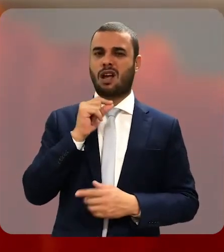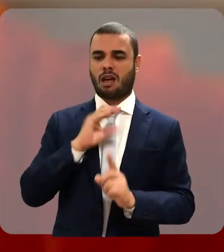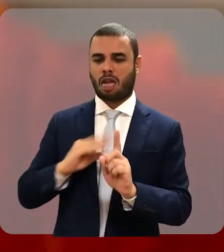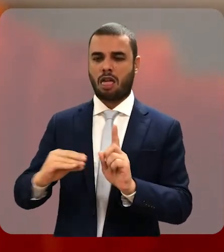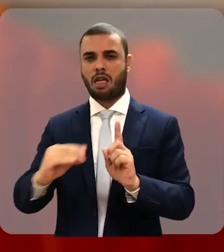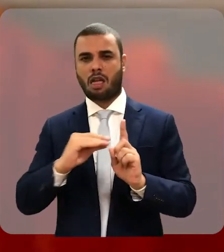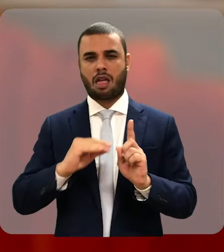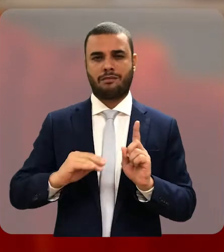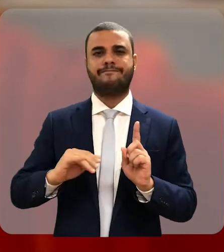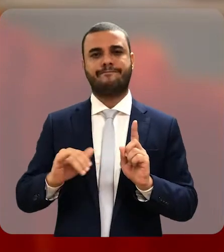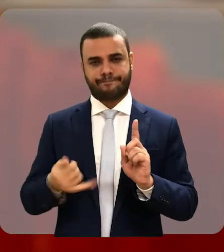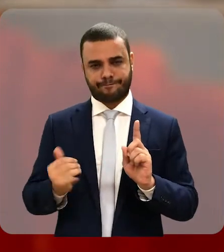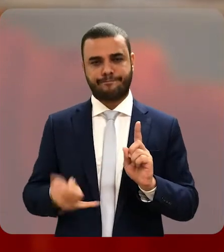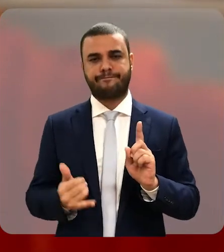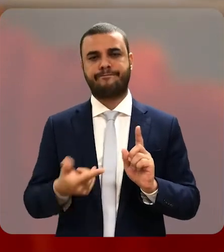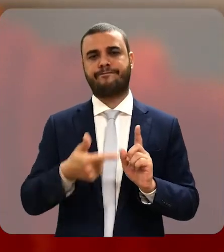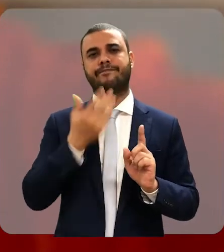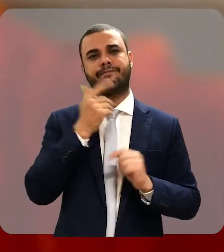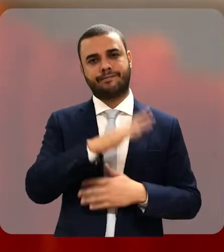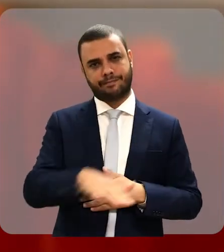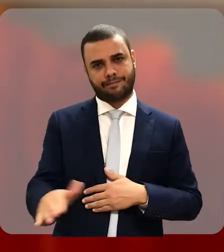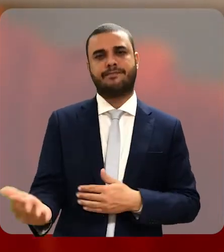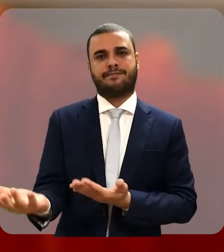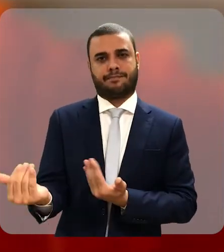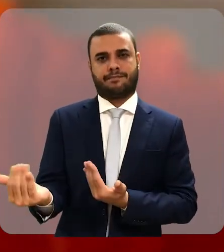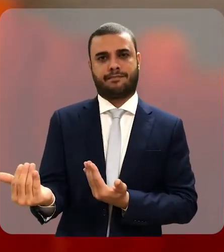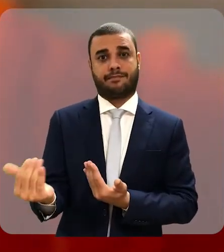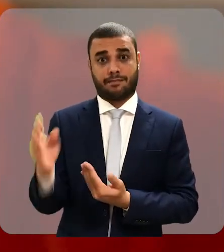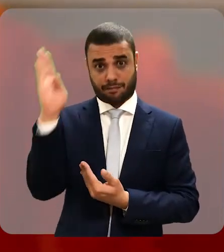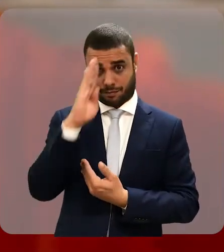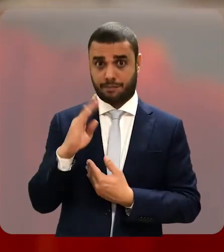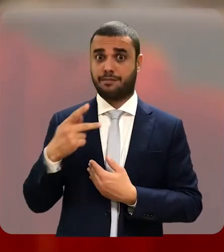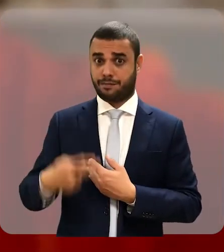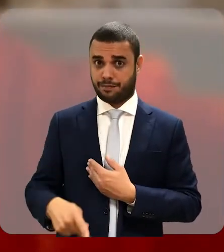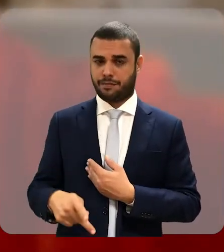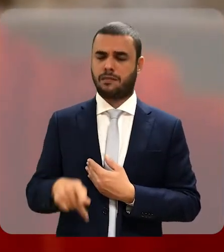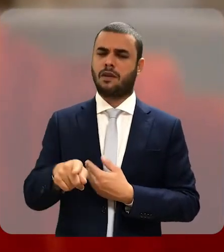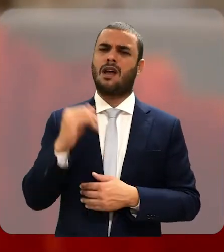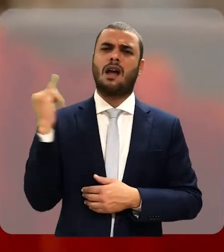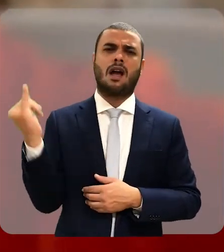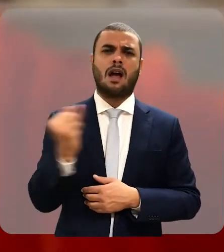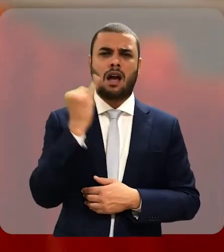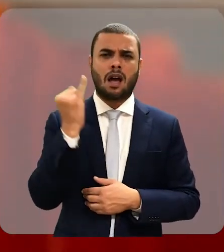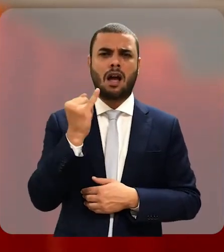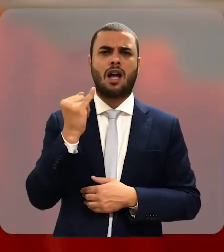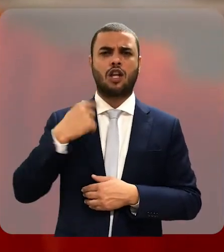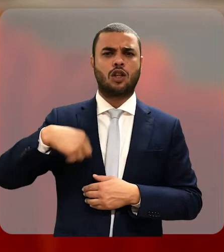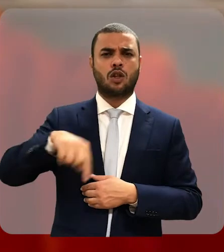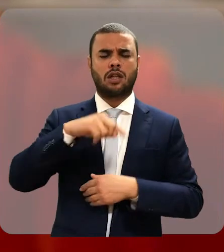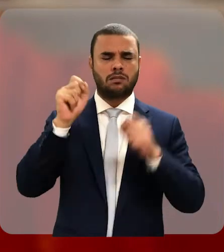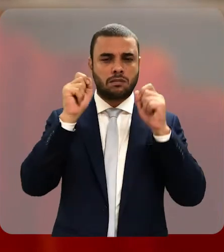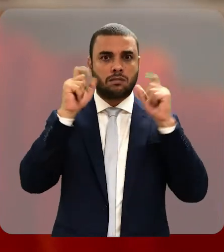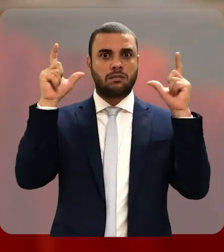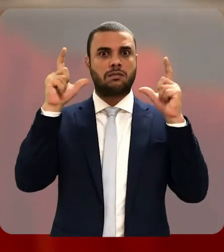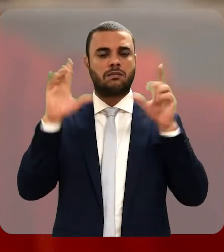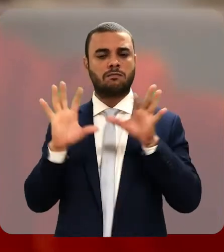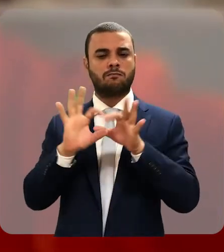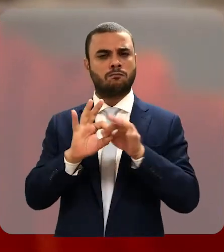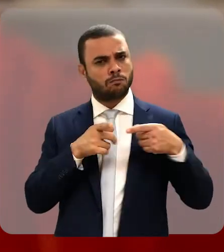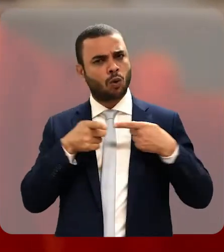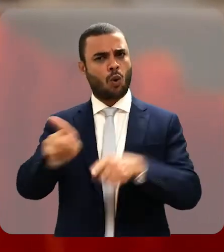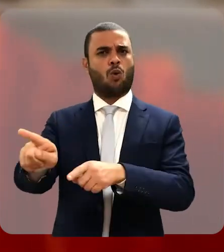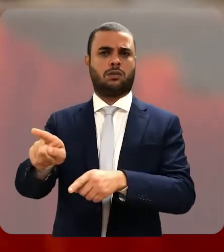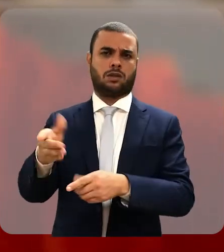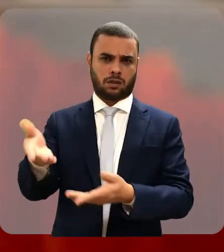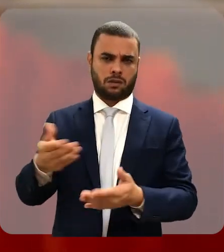o abuso sexual contra crianças e adolescentes no Brasil. Para isso é importante que todo o nosso país esteja